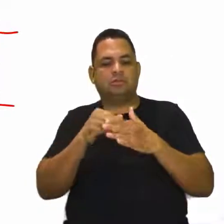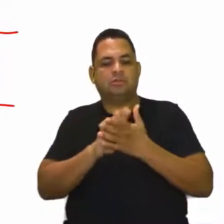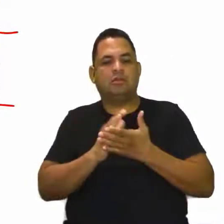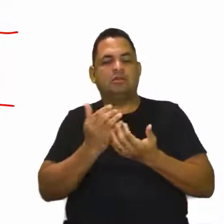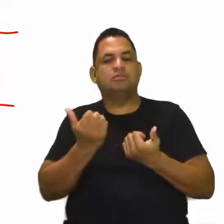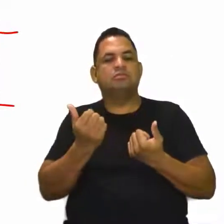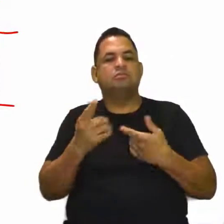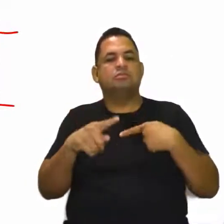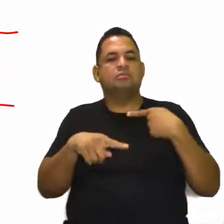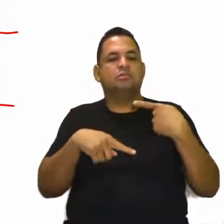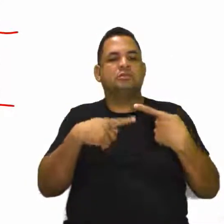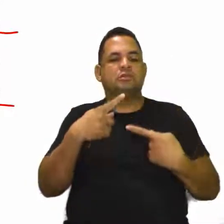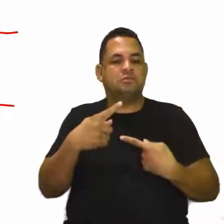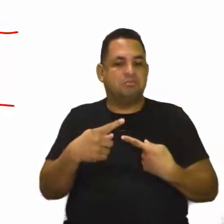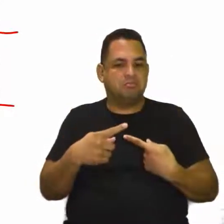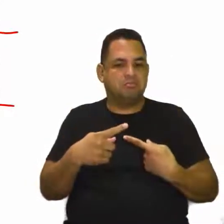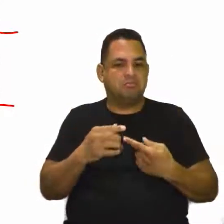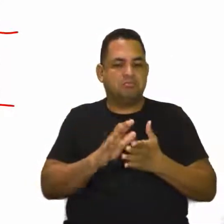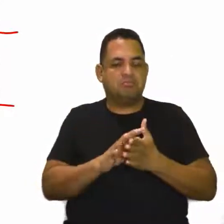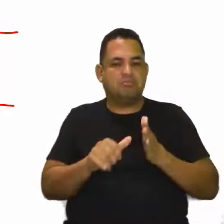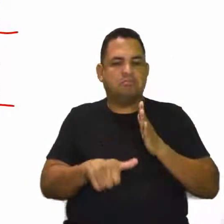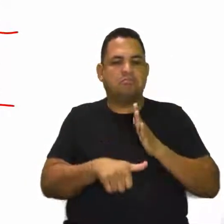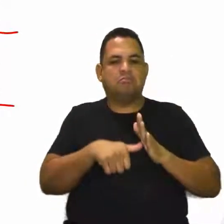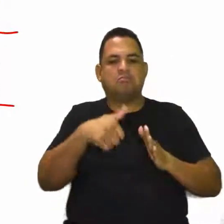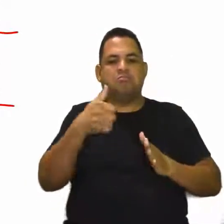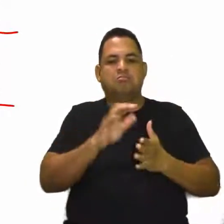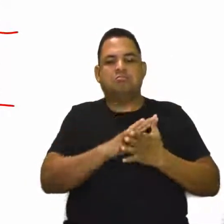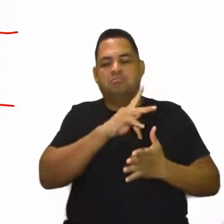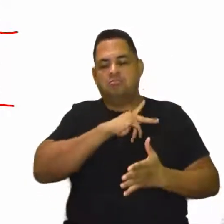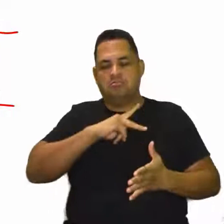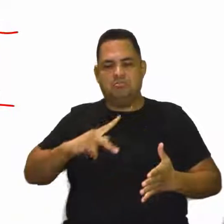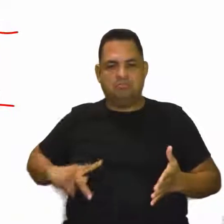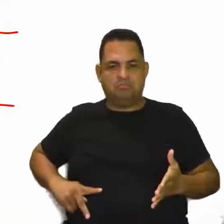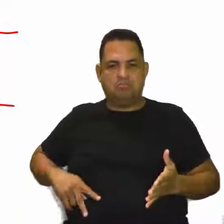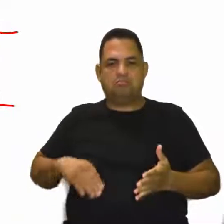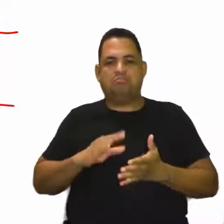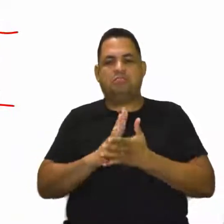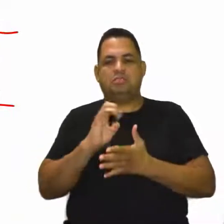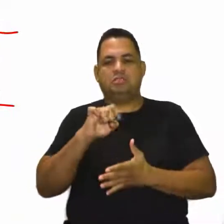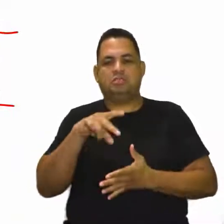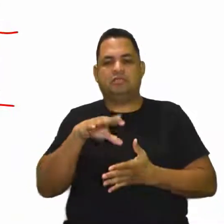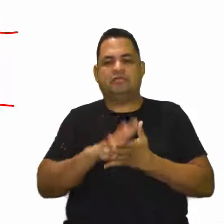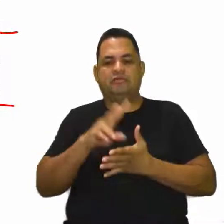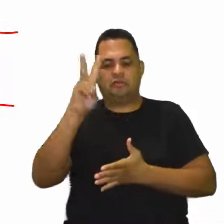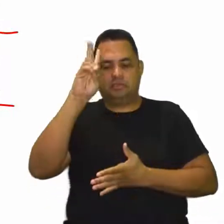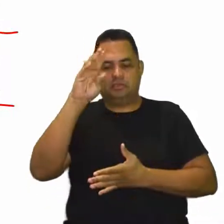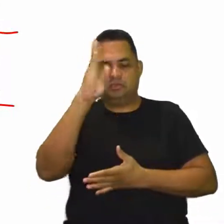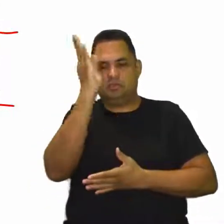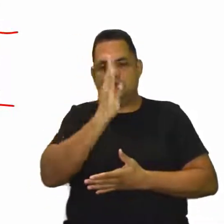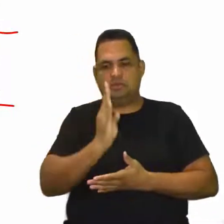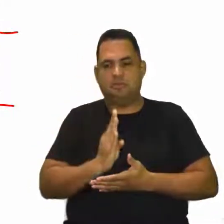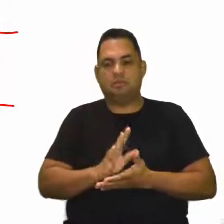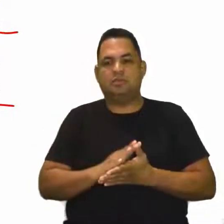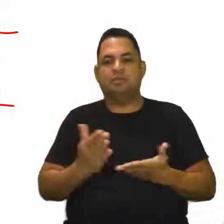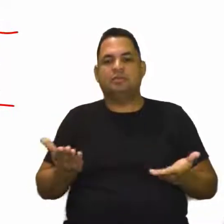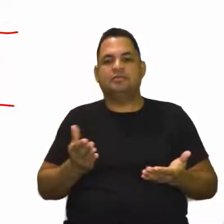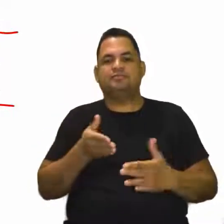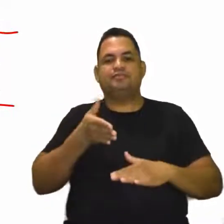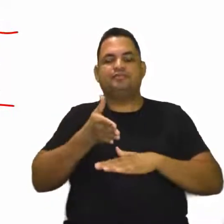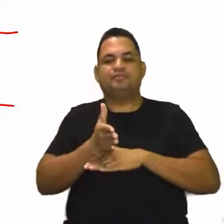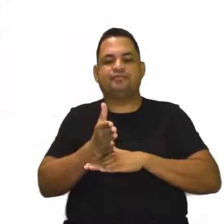dele. Logo, logo, ele vai ser o primeiro presidente civil da história do Brasil. Ele